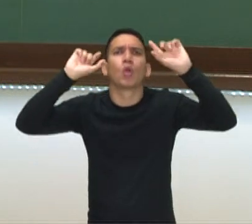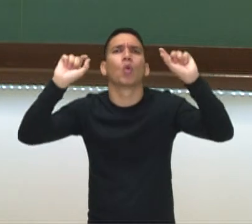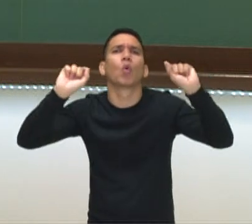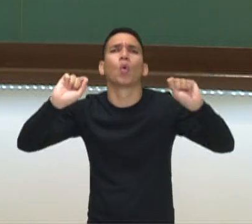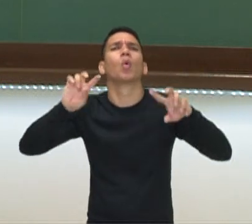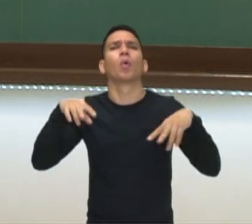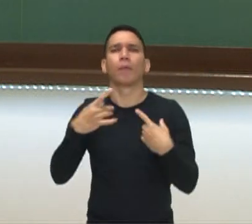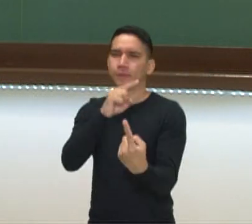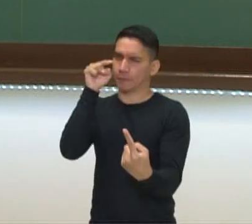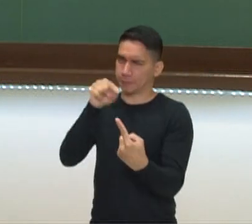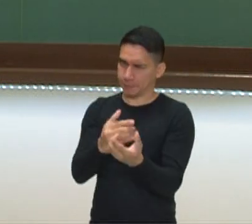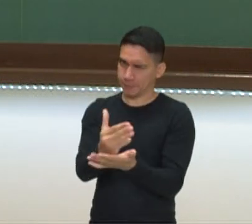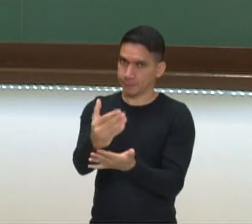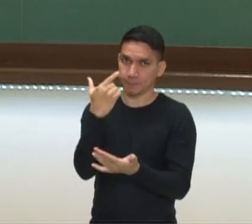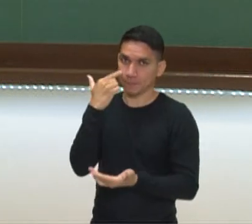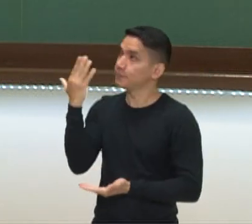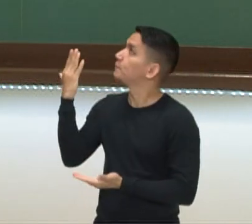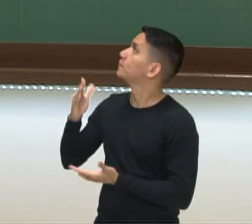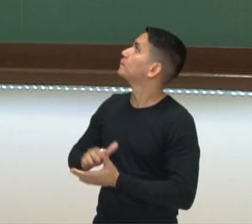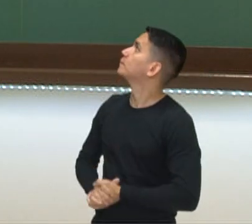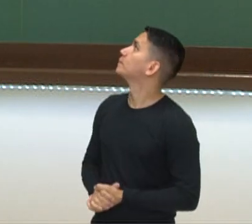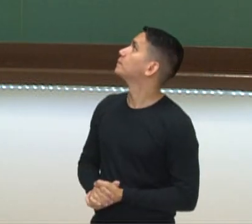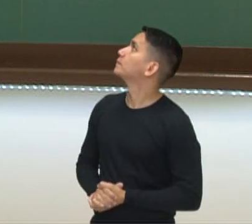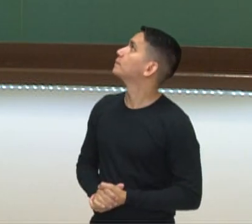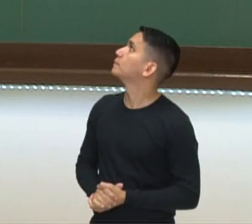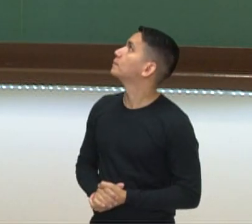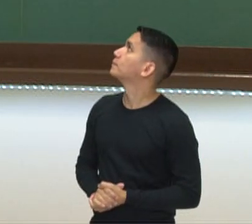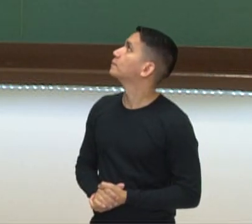Vamos ver o objetivo da nossa aula?